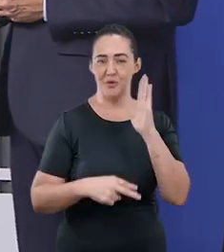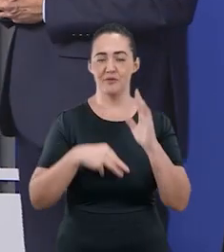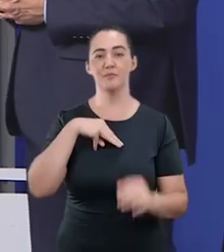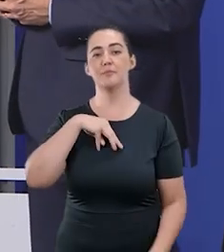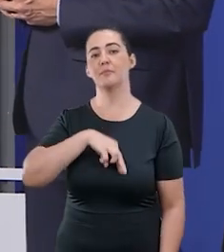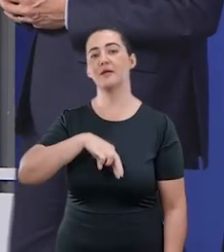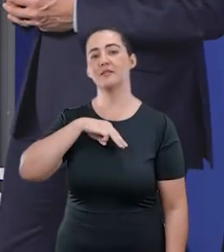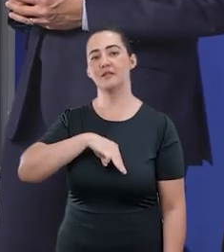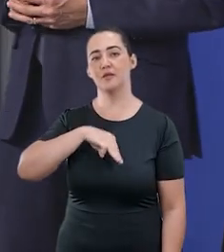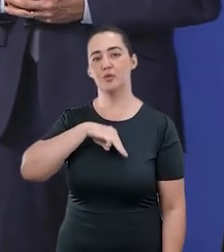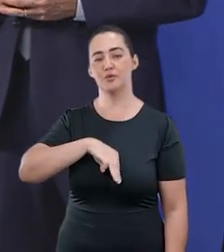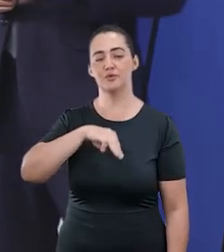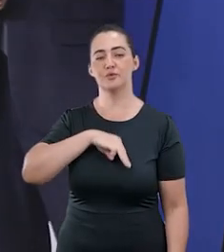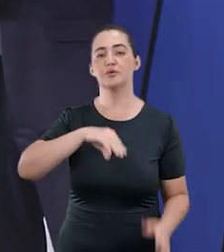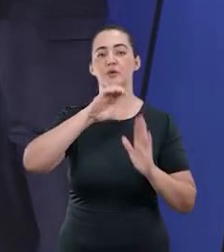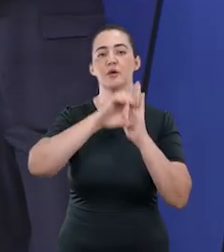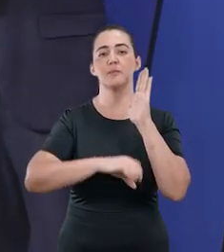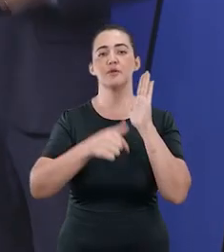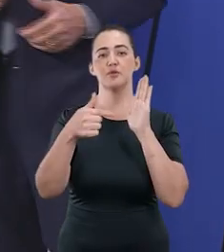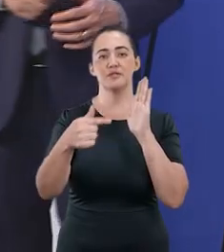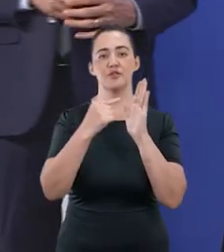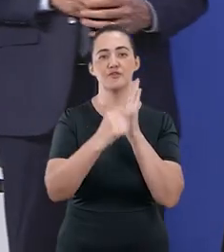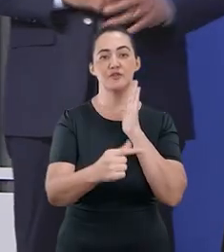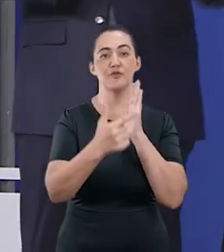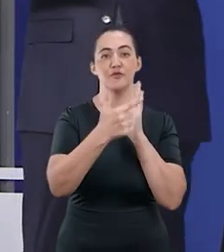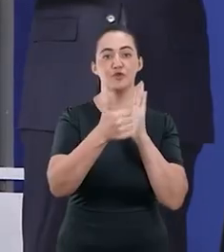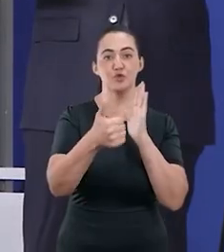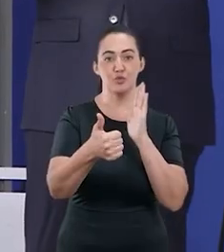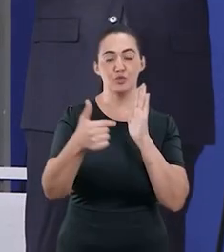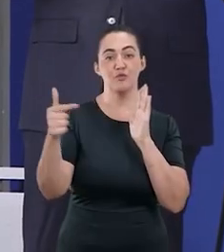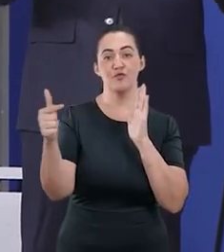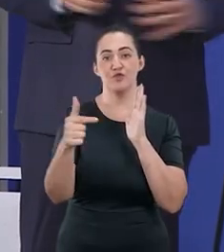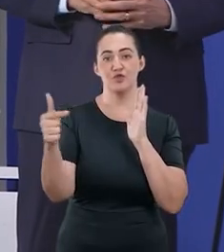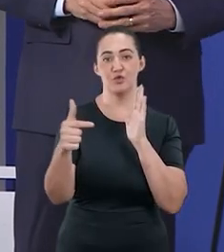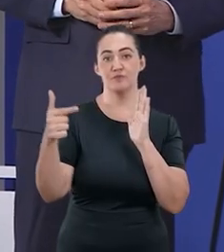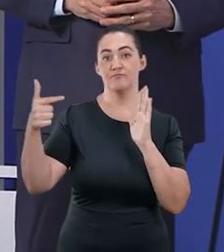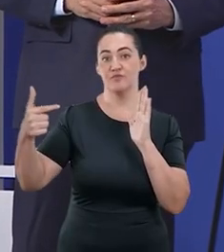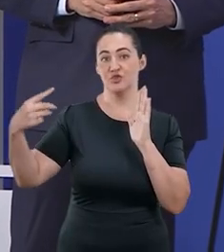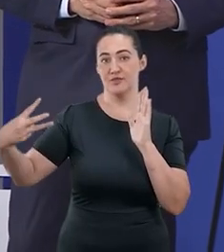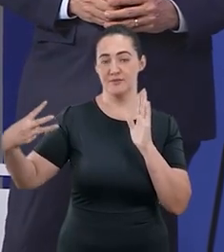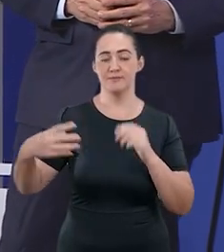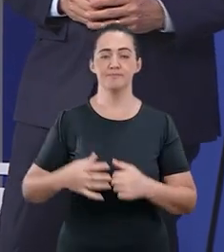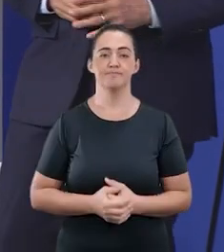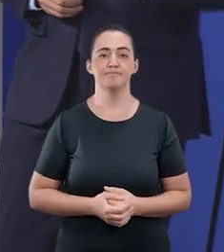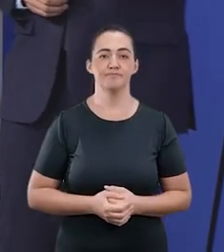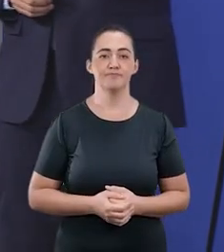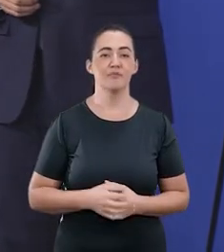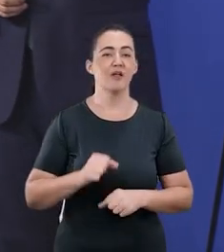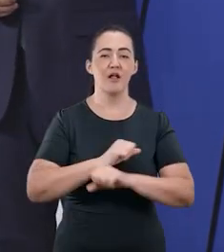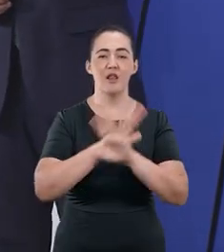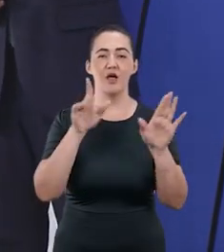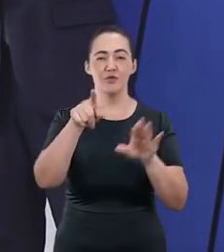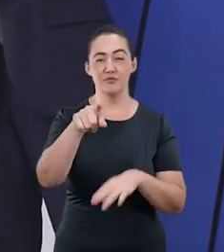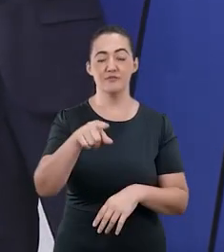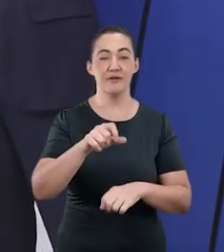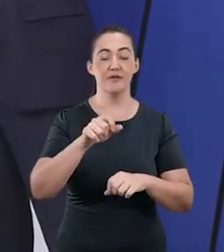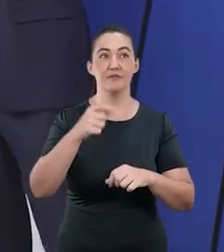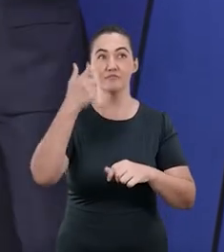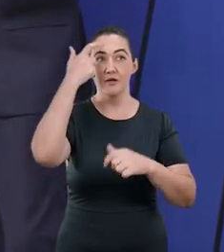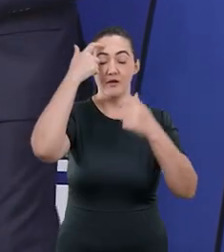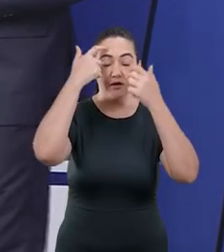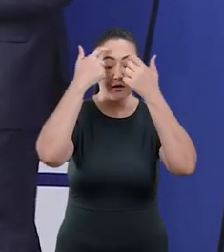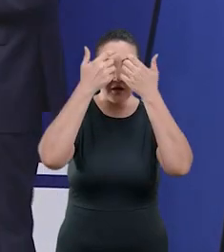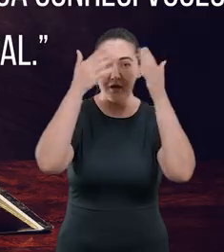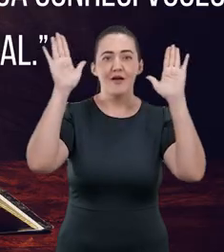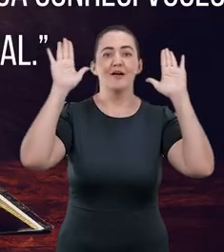Mateus capítulo 7, versos 21, 22 e 23, isso vai ficar claro, bem claro, você não vai ter nenhuma dúvida mais. Venha